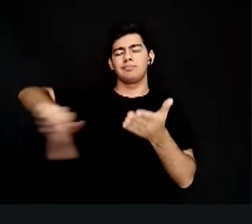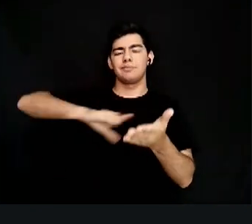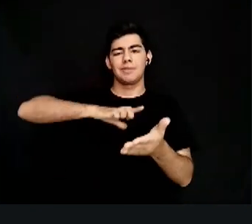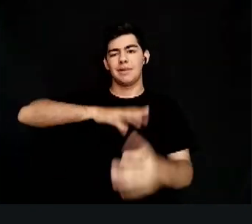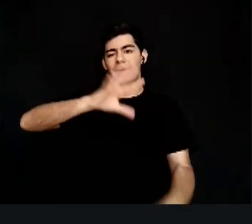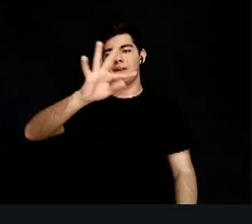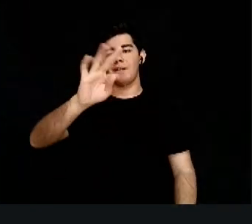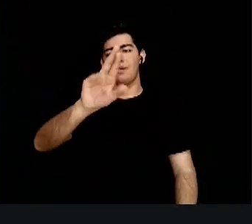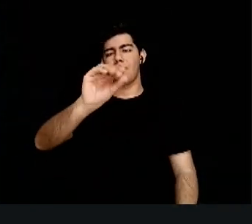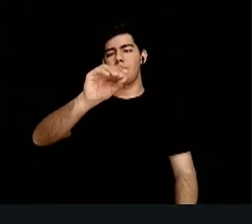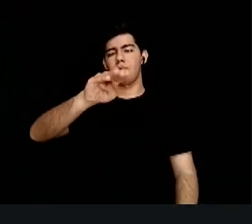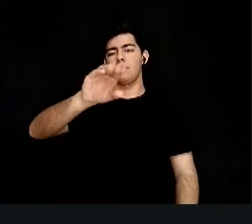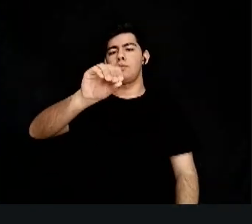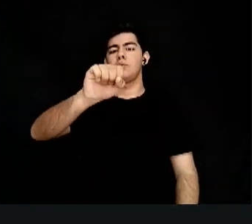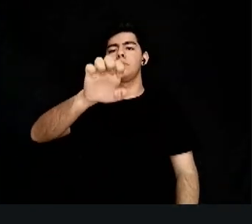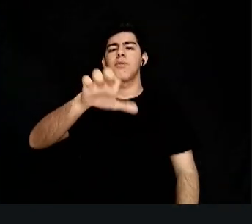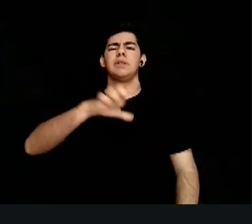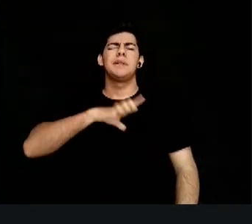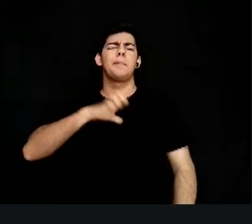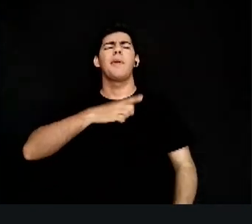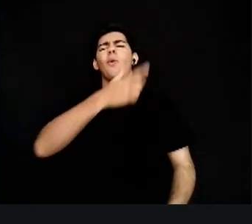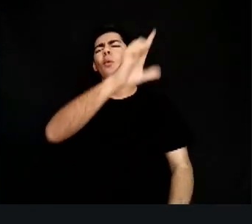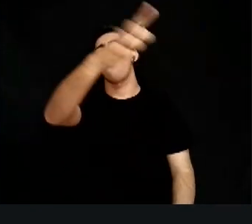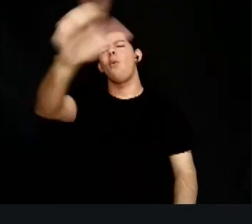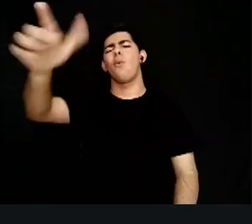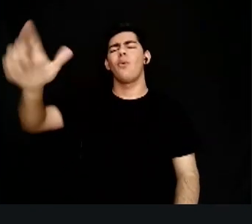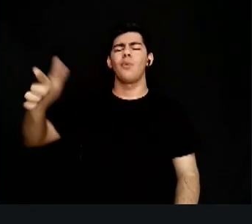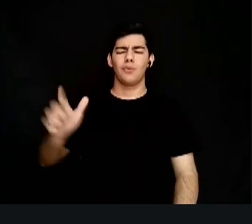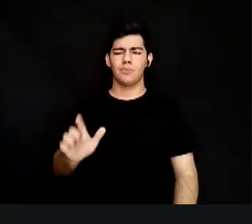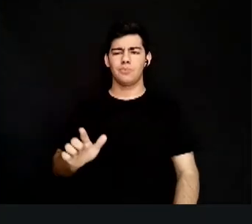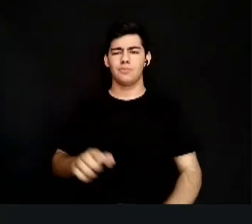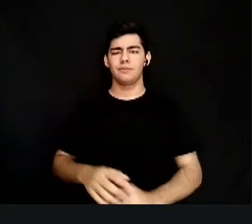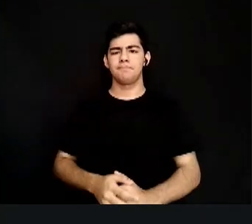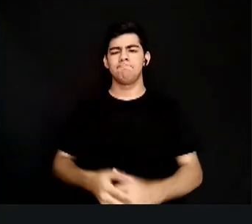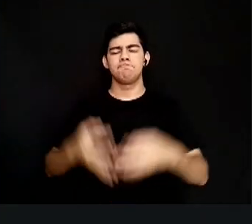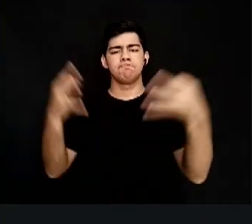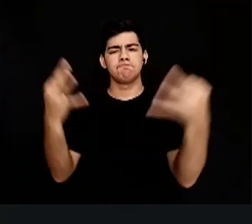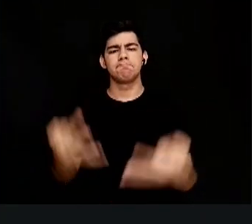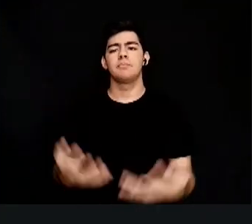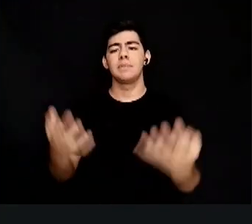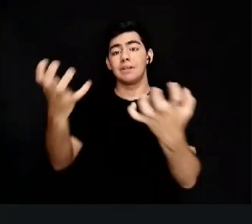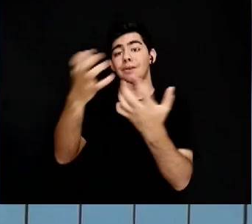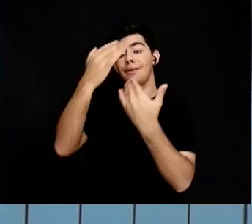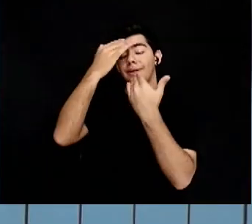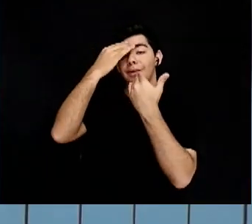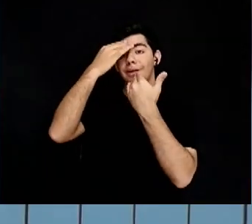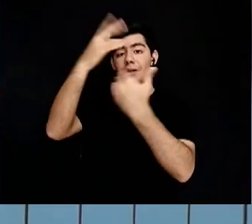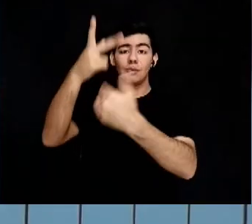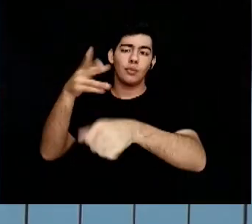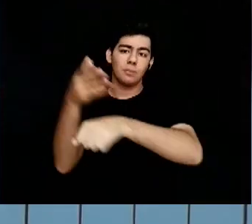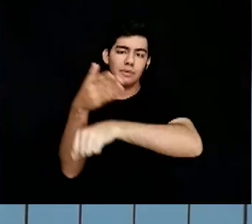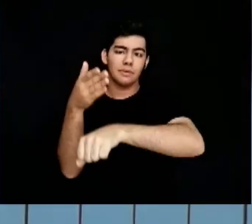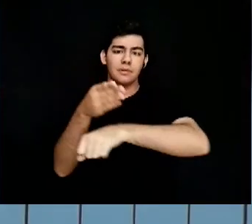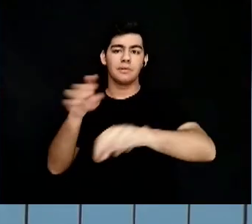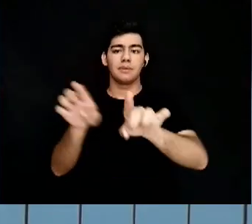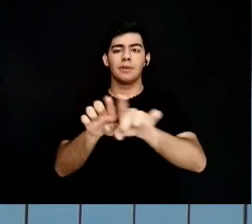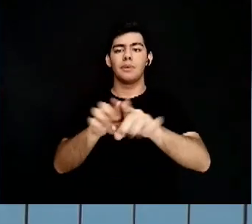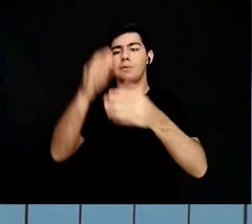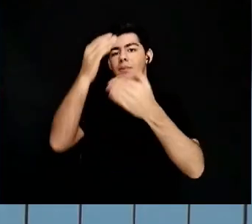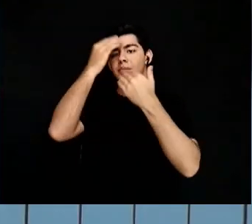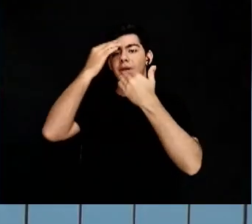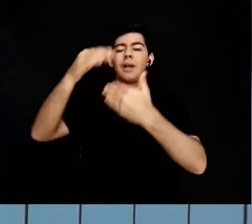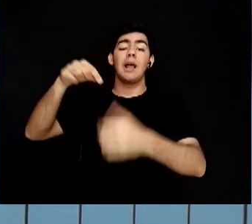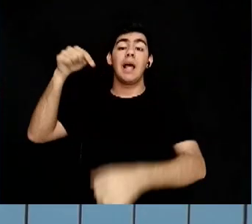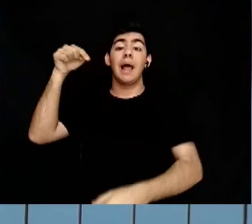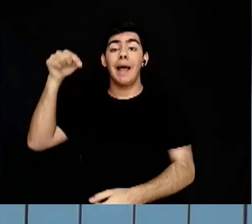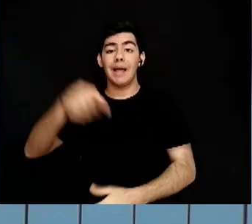desenvolver uma trombose e outras condições também, né. Perfeito, quero agradecer a sua participação,